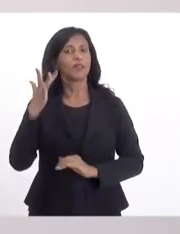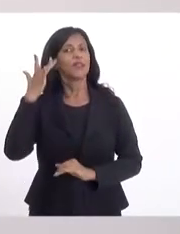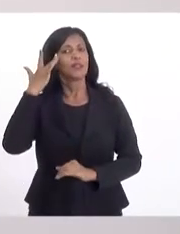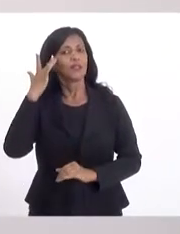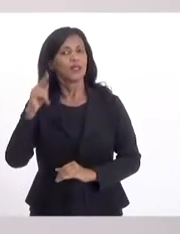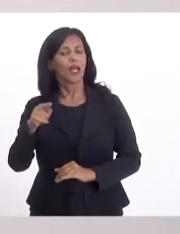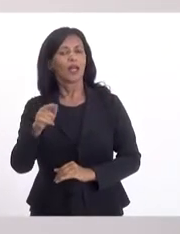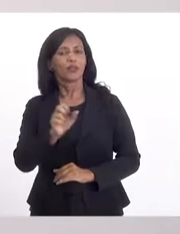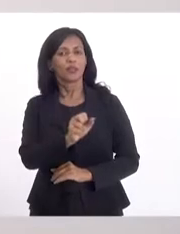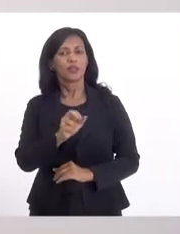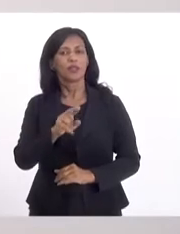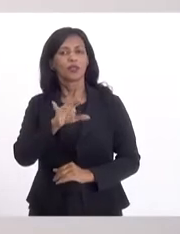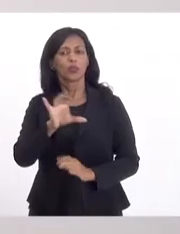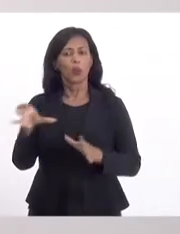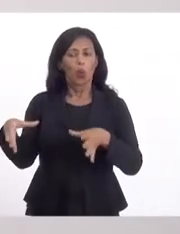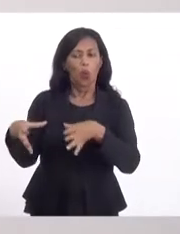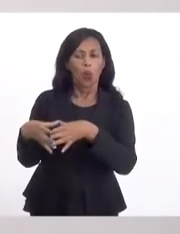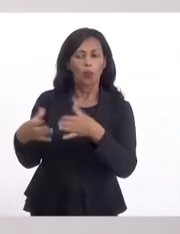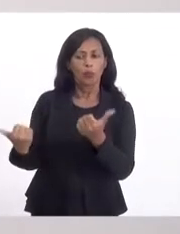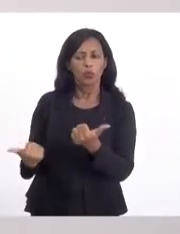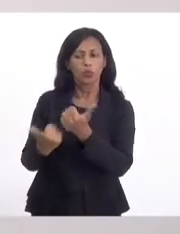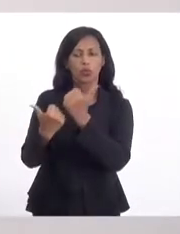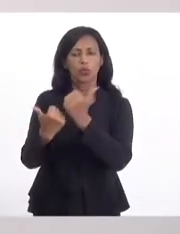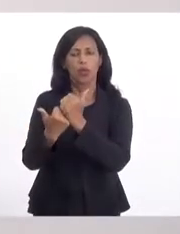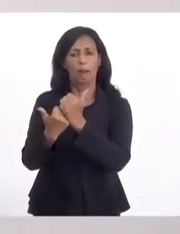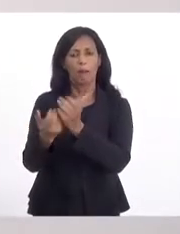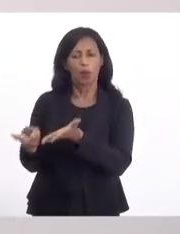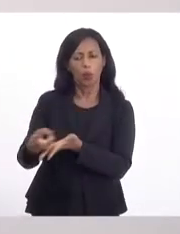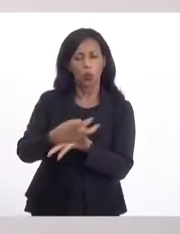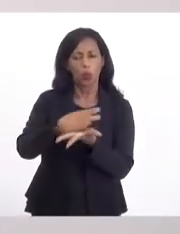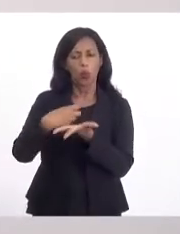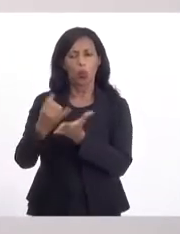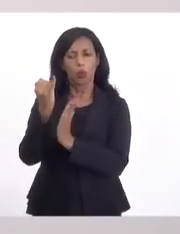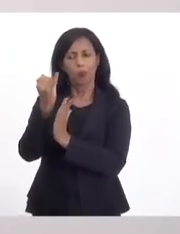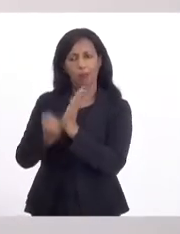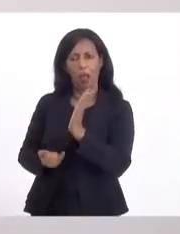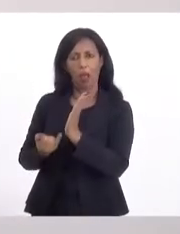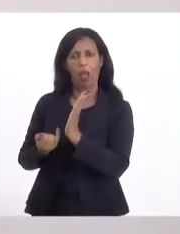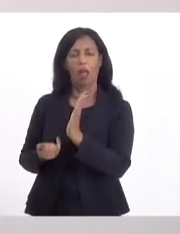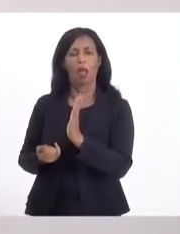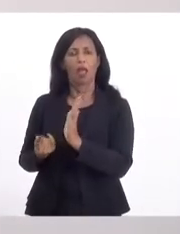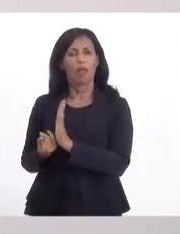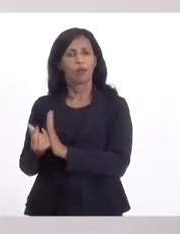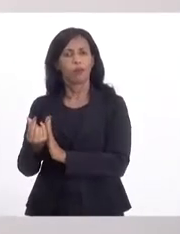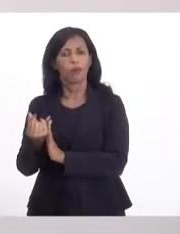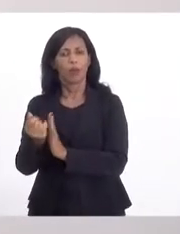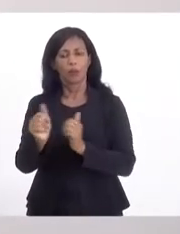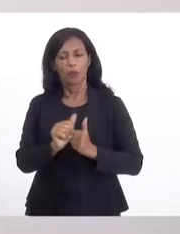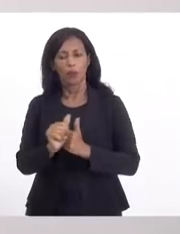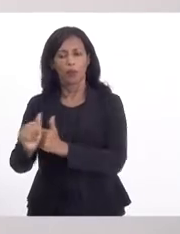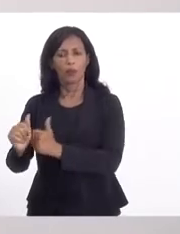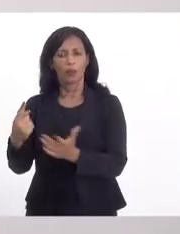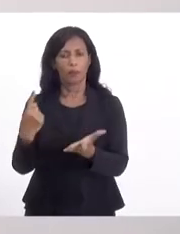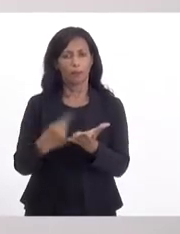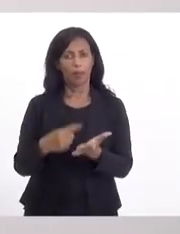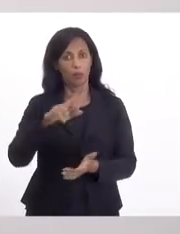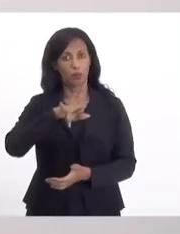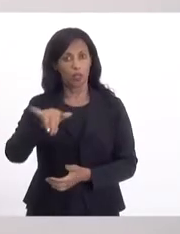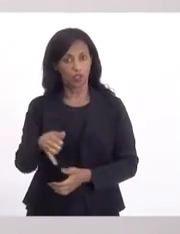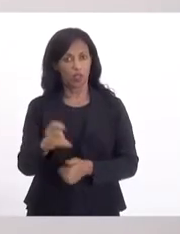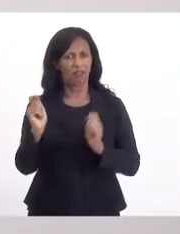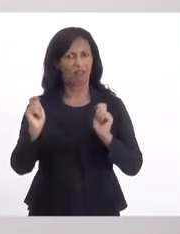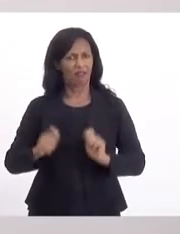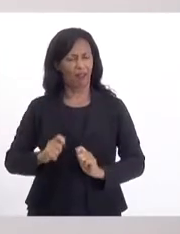essa subcomissão de apoio às comissões de tributação e orçamento no acompanhamento do Pacto RJ vai dar